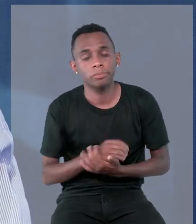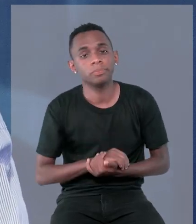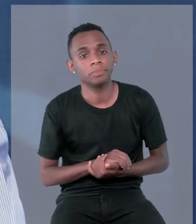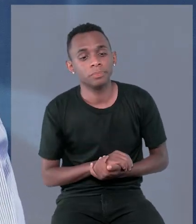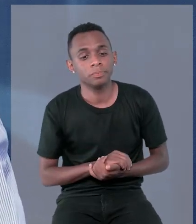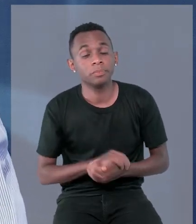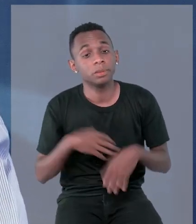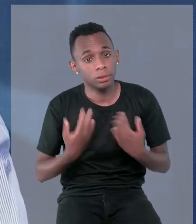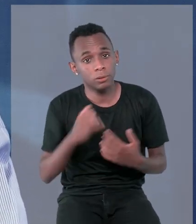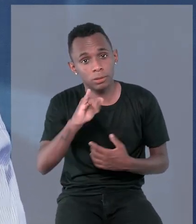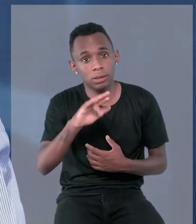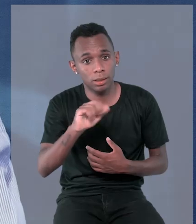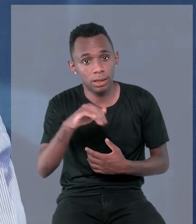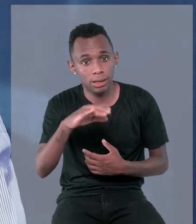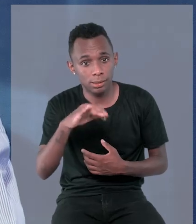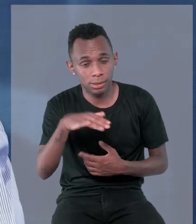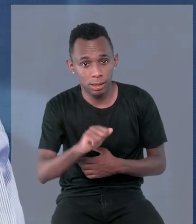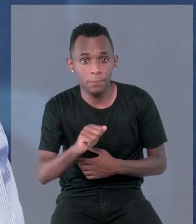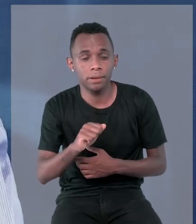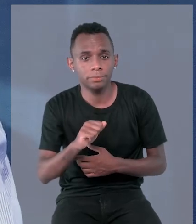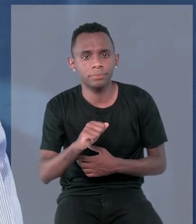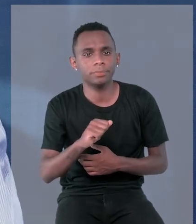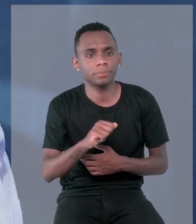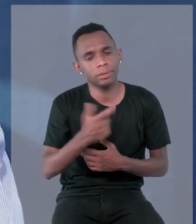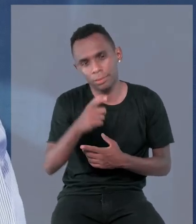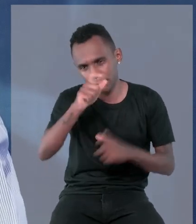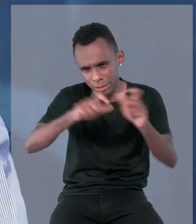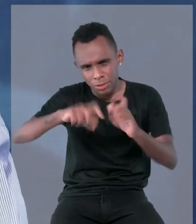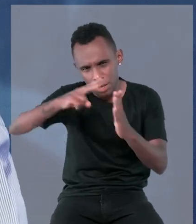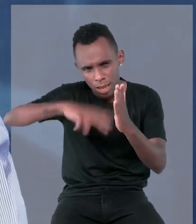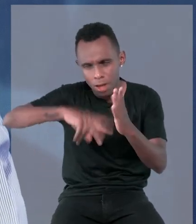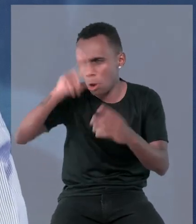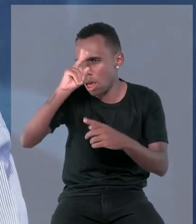Então a Iracema, né? A Iracema, quem leu, né, deve